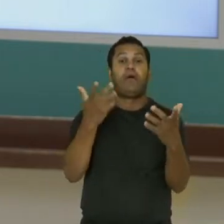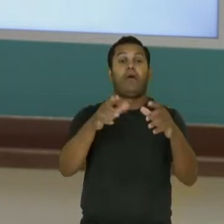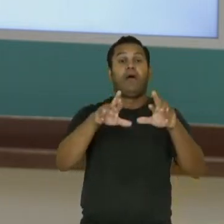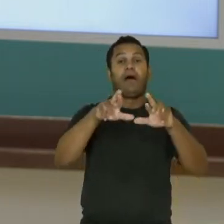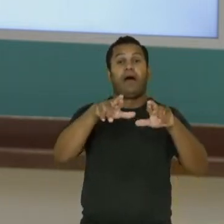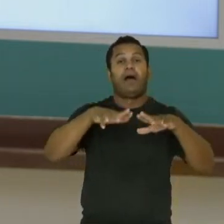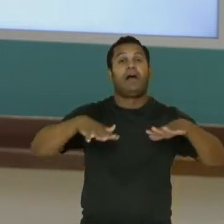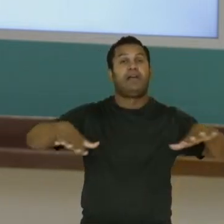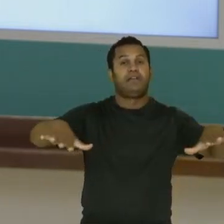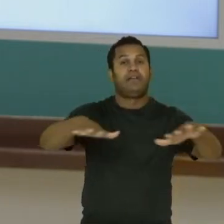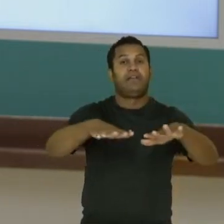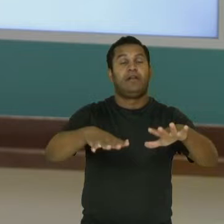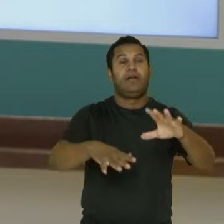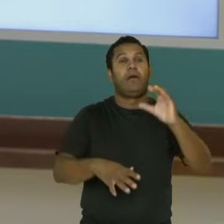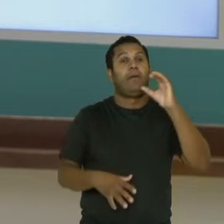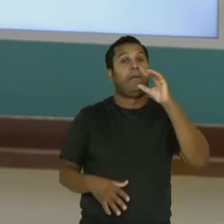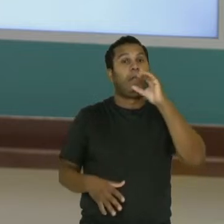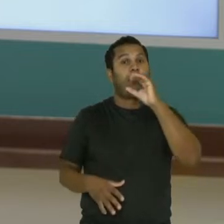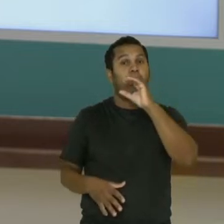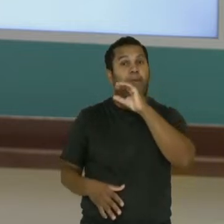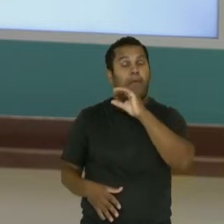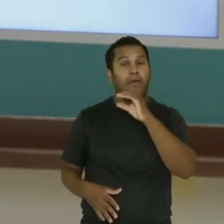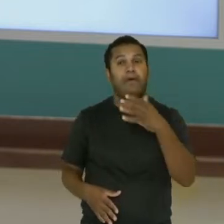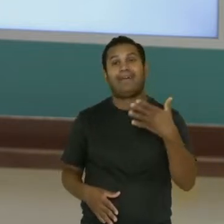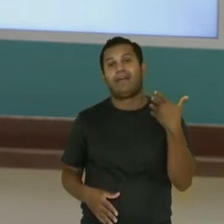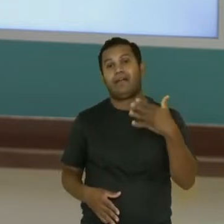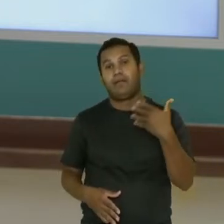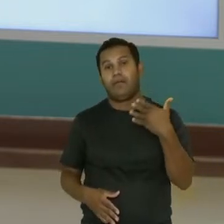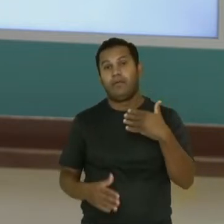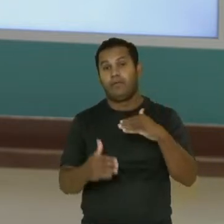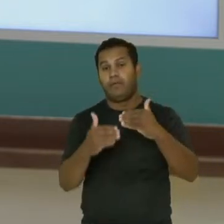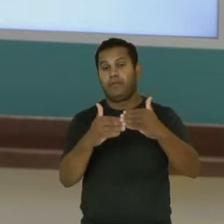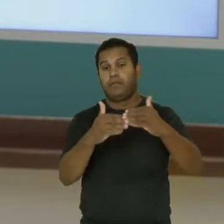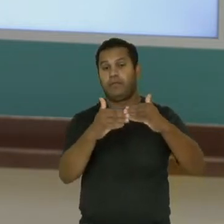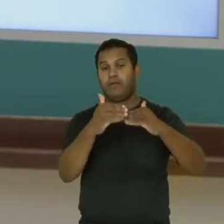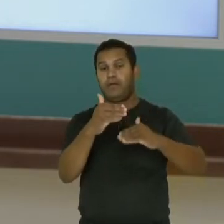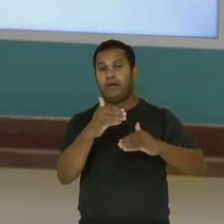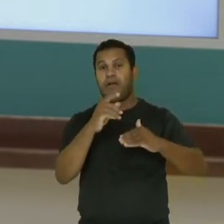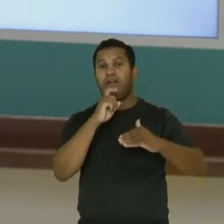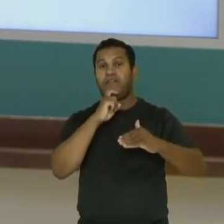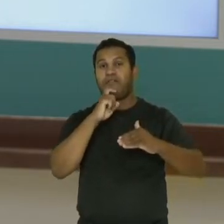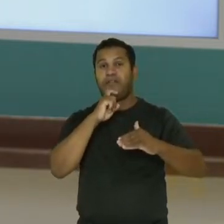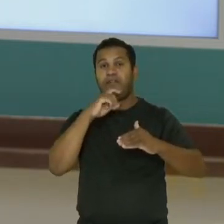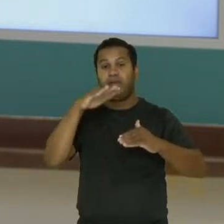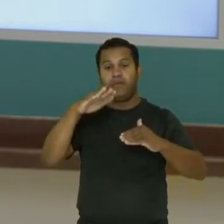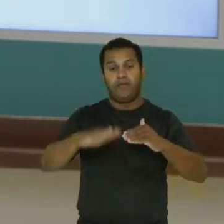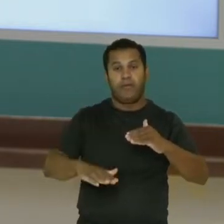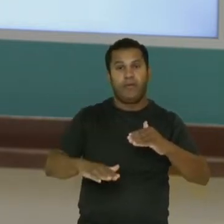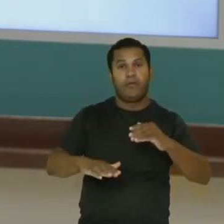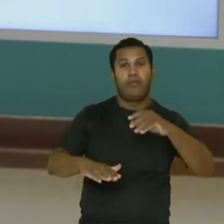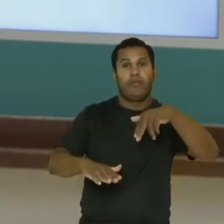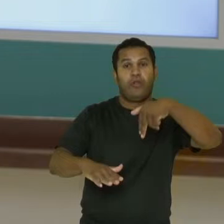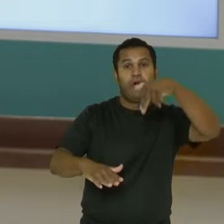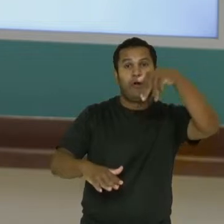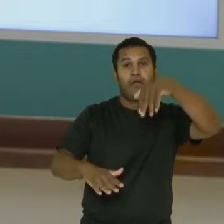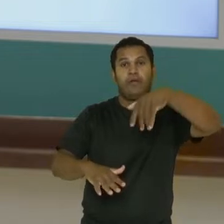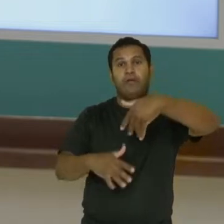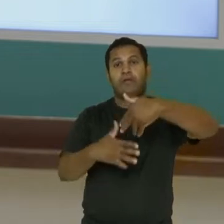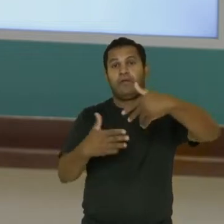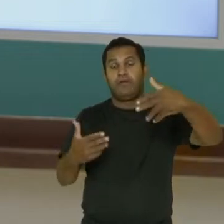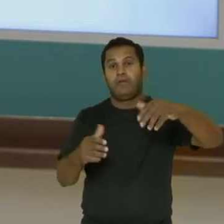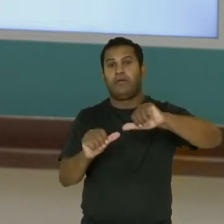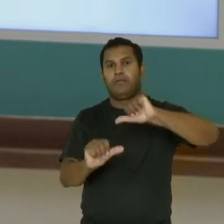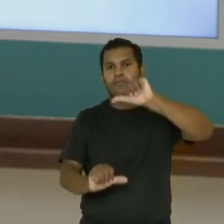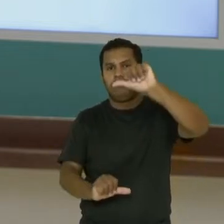seja, os vários tipos de climas do Brasil. Eu vou ter o mesmo Brasil, o mesmo contorno, mas a divisão interna vai